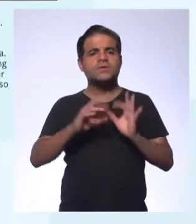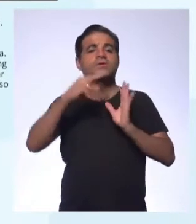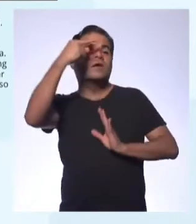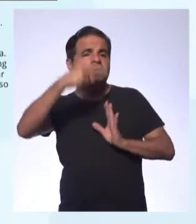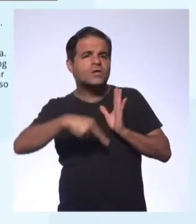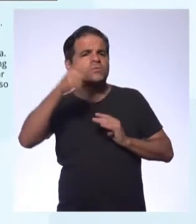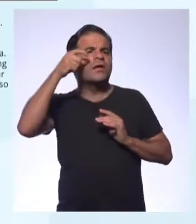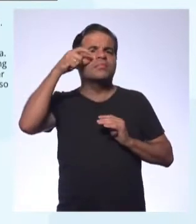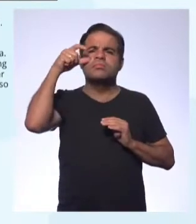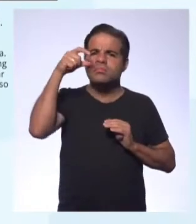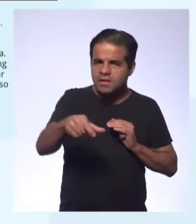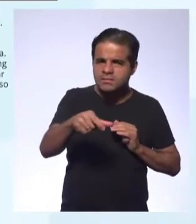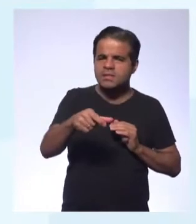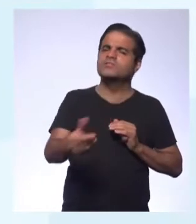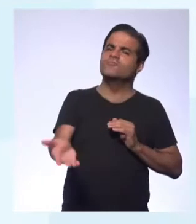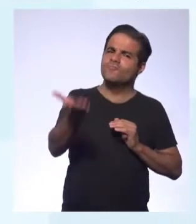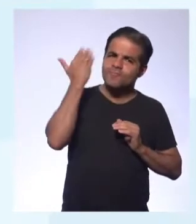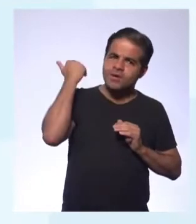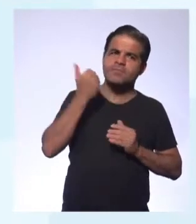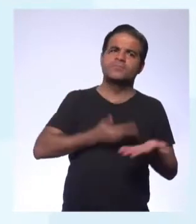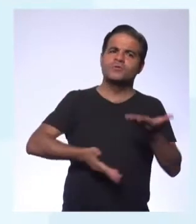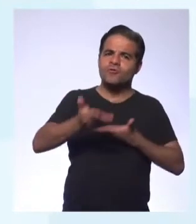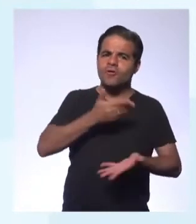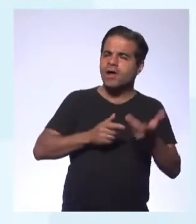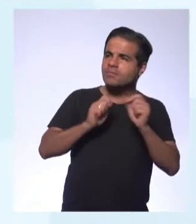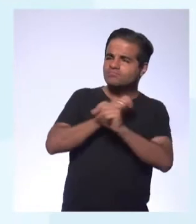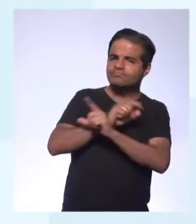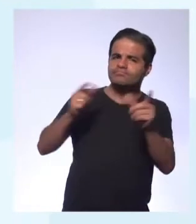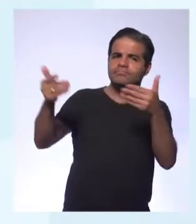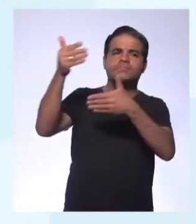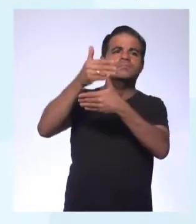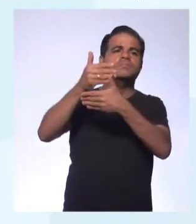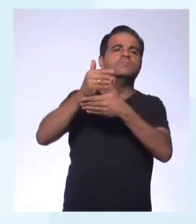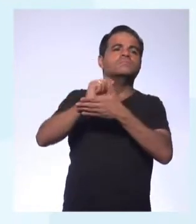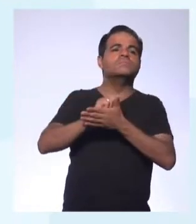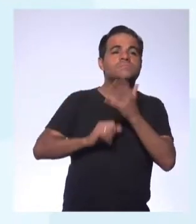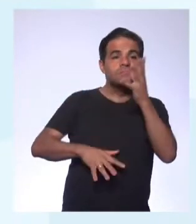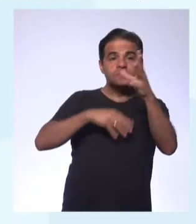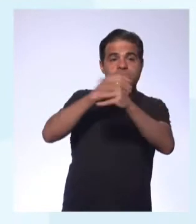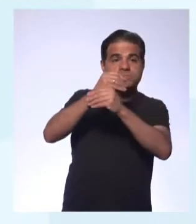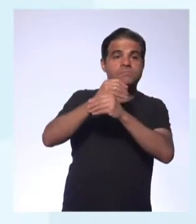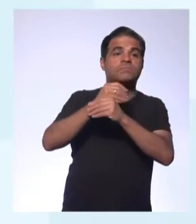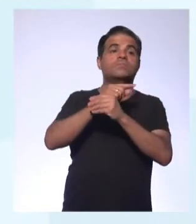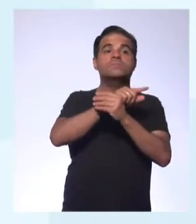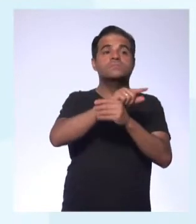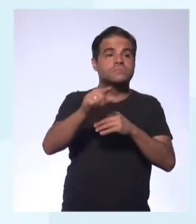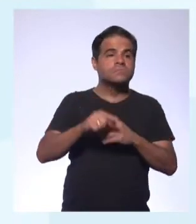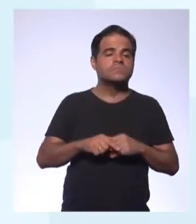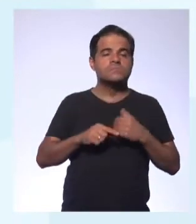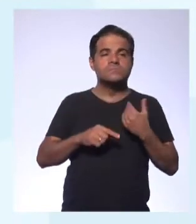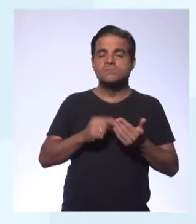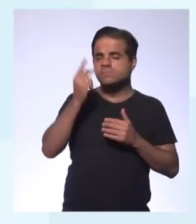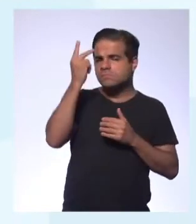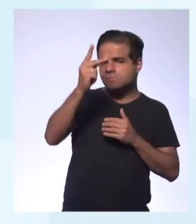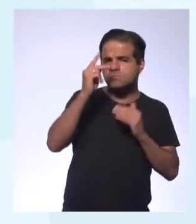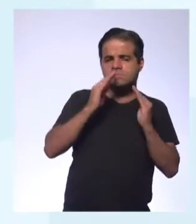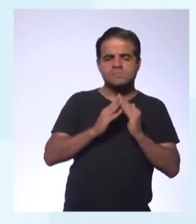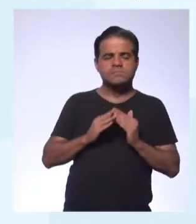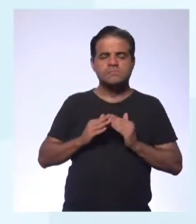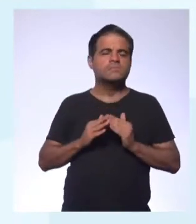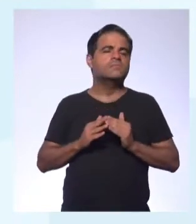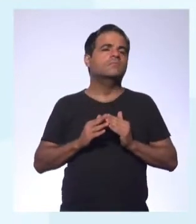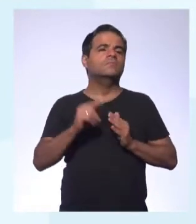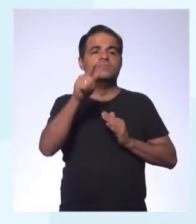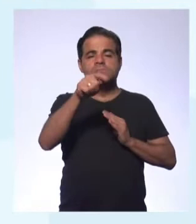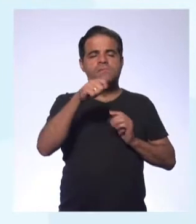bem interessante. Vamos trocar de tela, atividades complementares, atividades para casa.